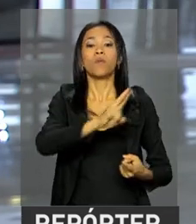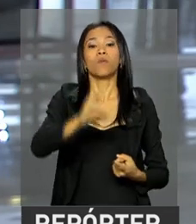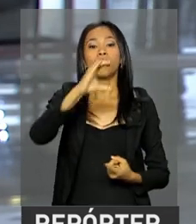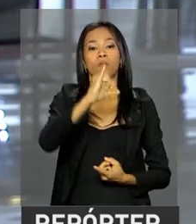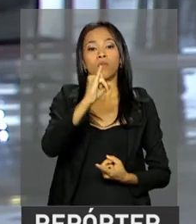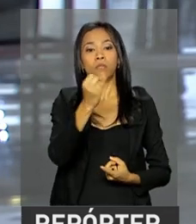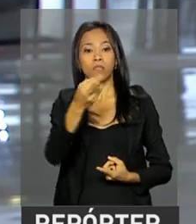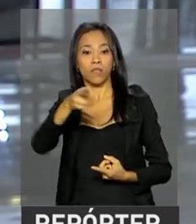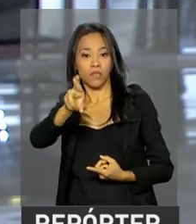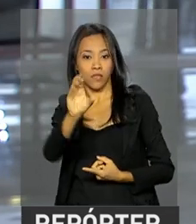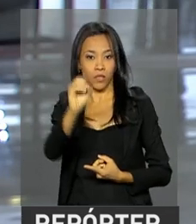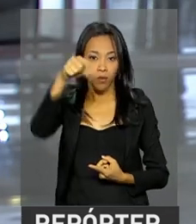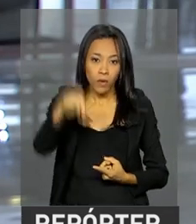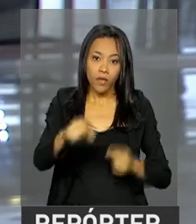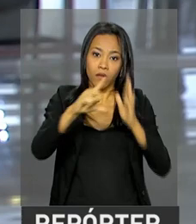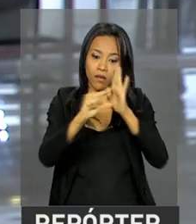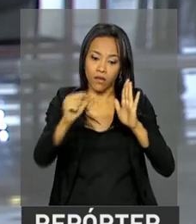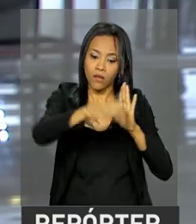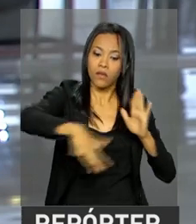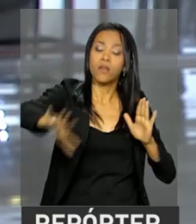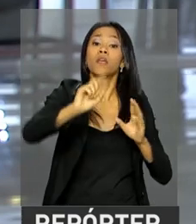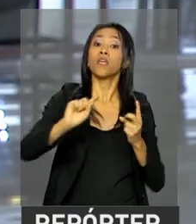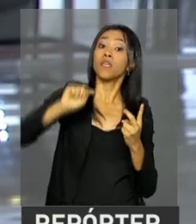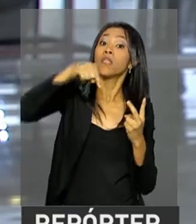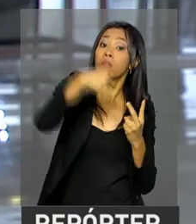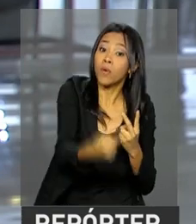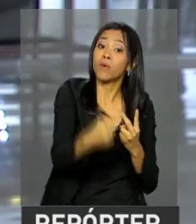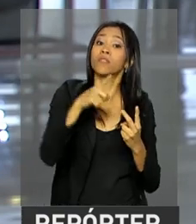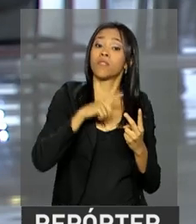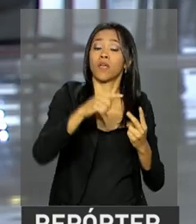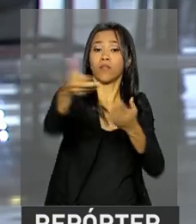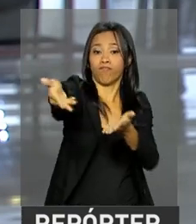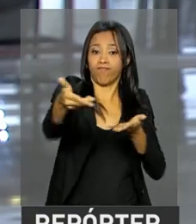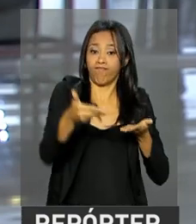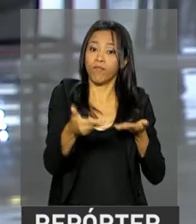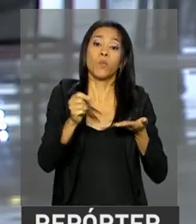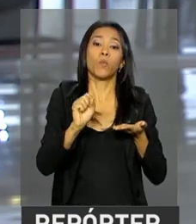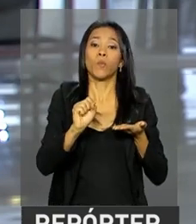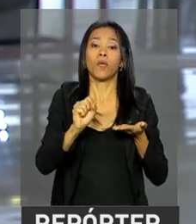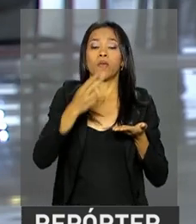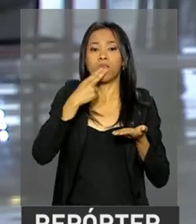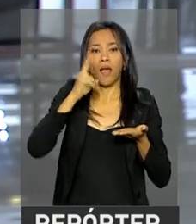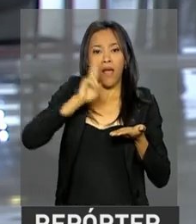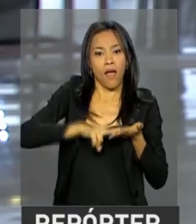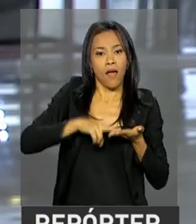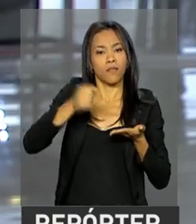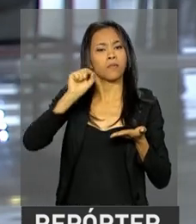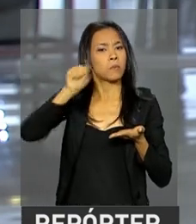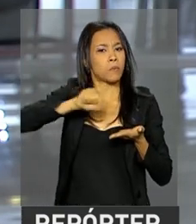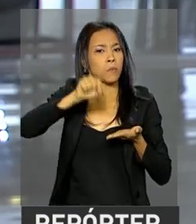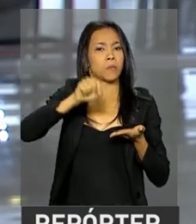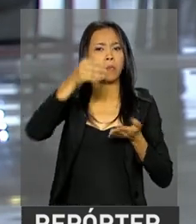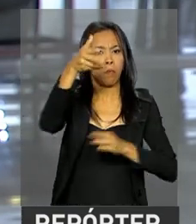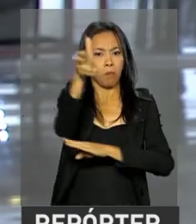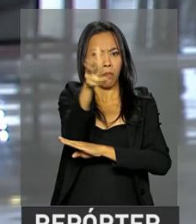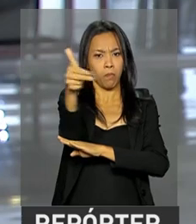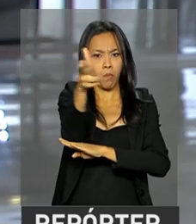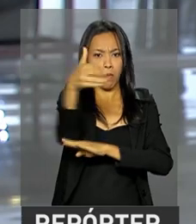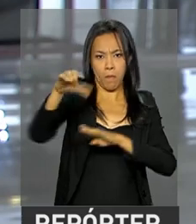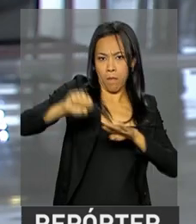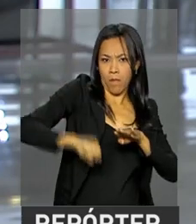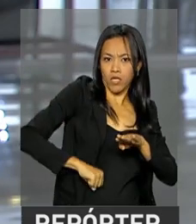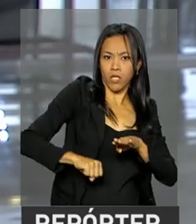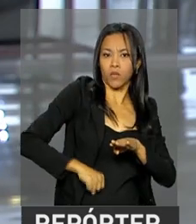Planalto e também recebe em uma cerimônia também aqui no Palácio do Planalto as cartas credenciais de embaixadores